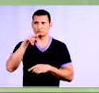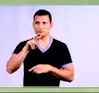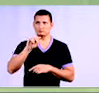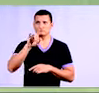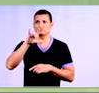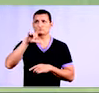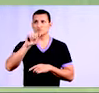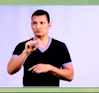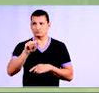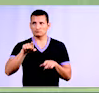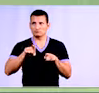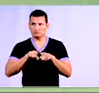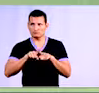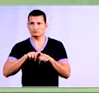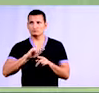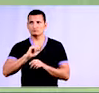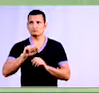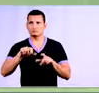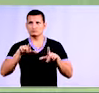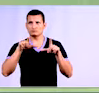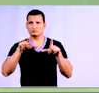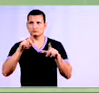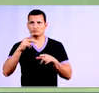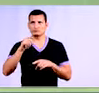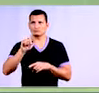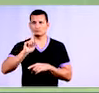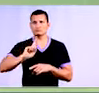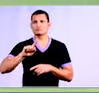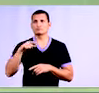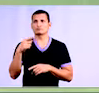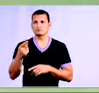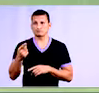carrega também páginas subsequentes.